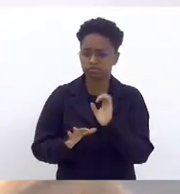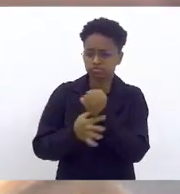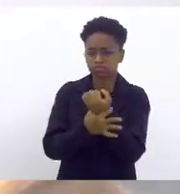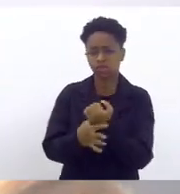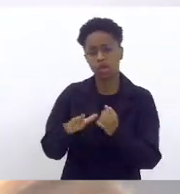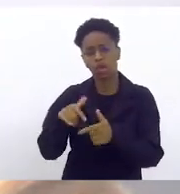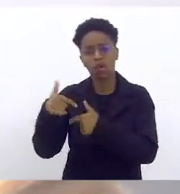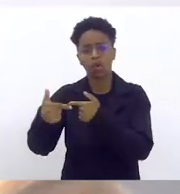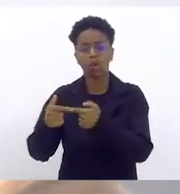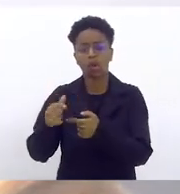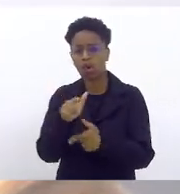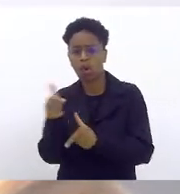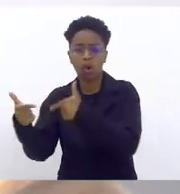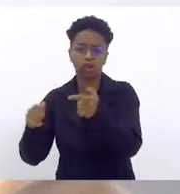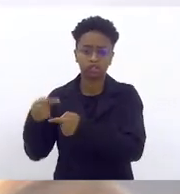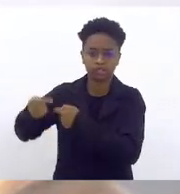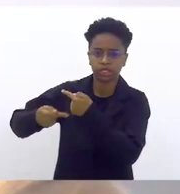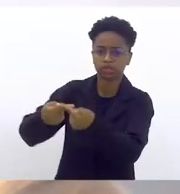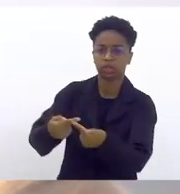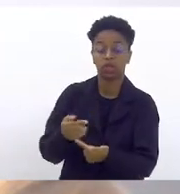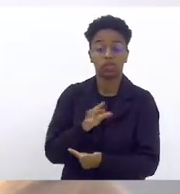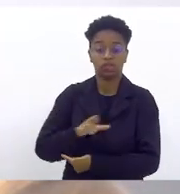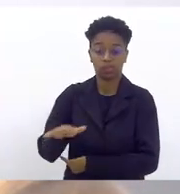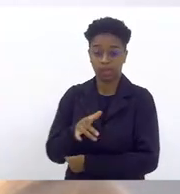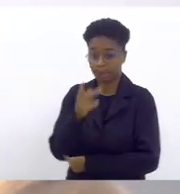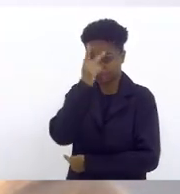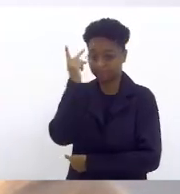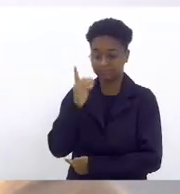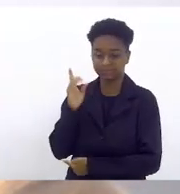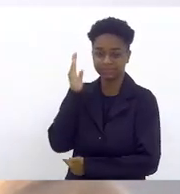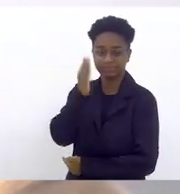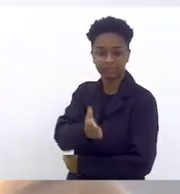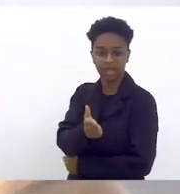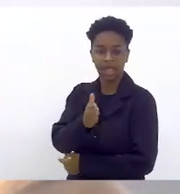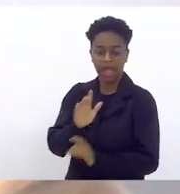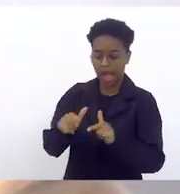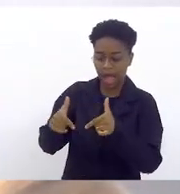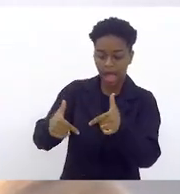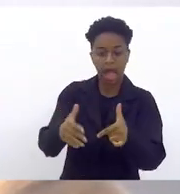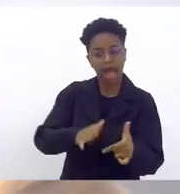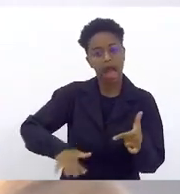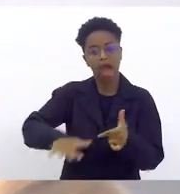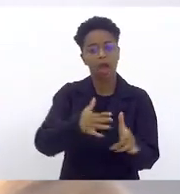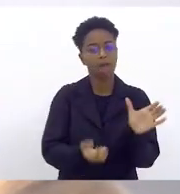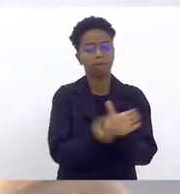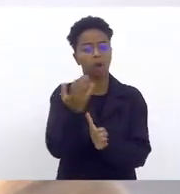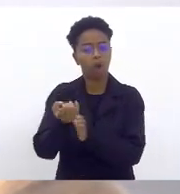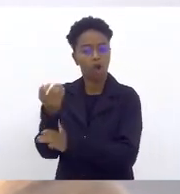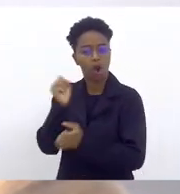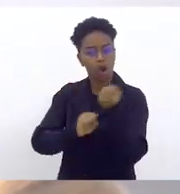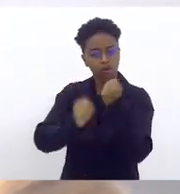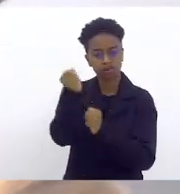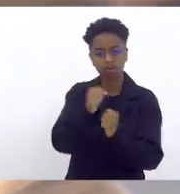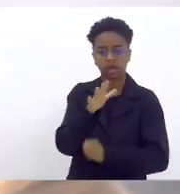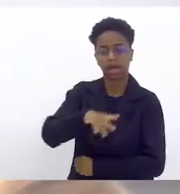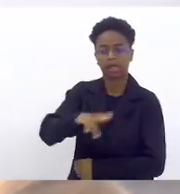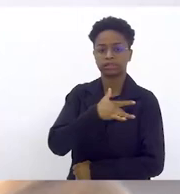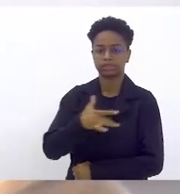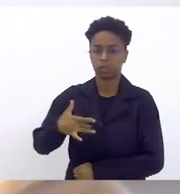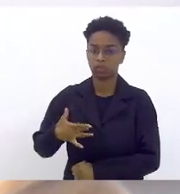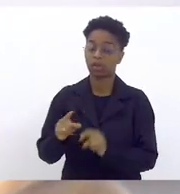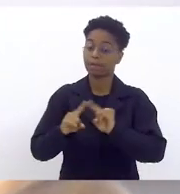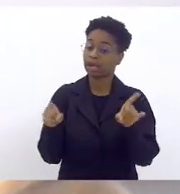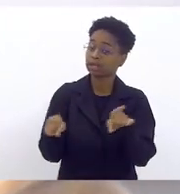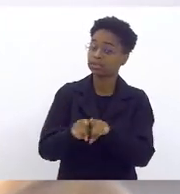para as próximas gerações não aquelas e aqueles que estão diretamente implicados na cadeia da produção da Saúde mas